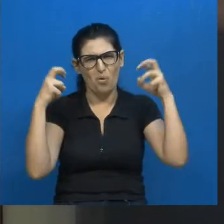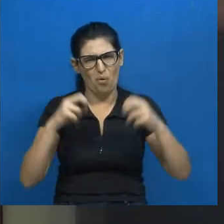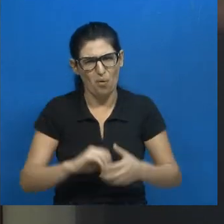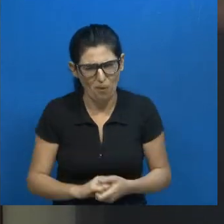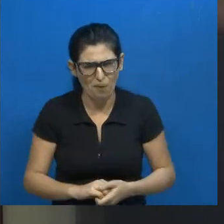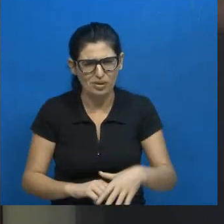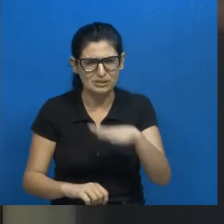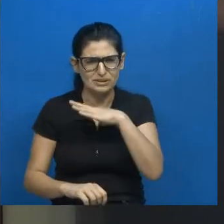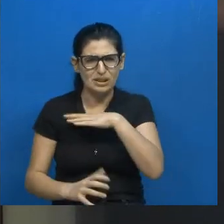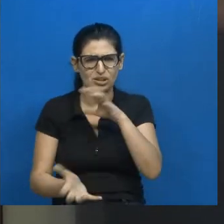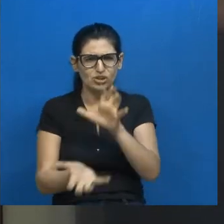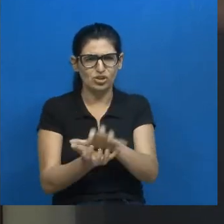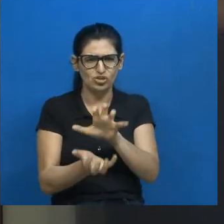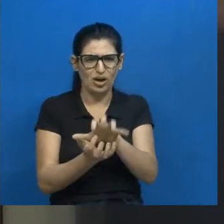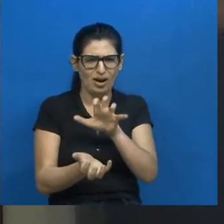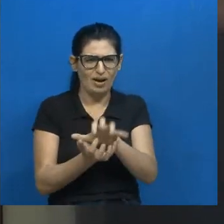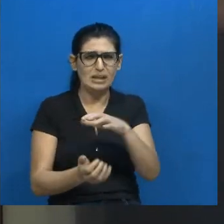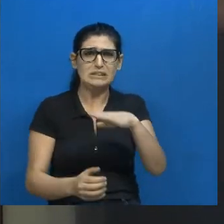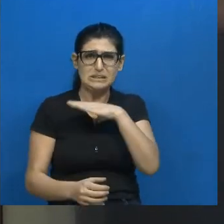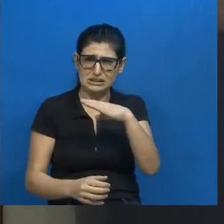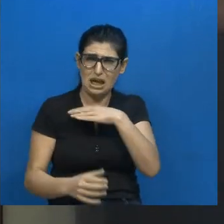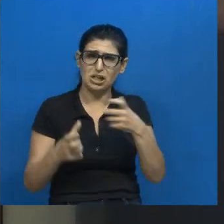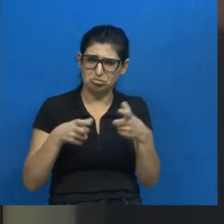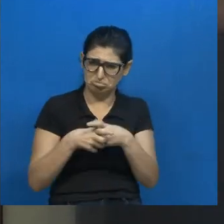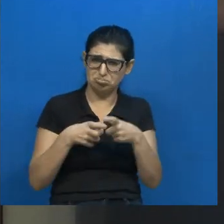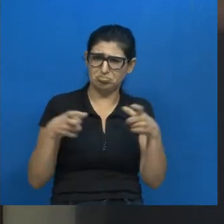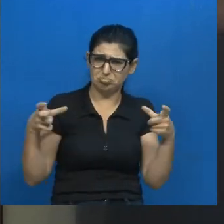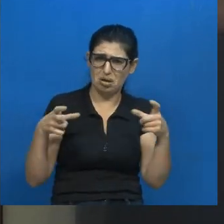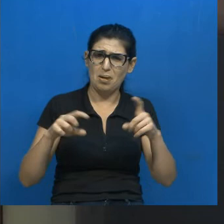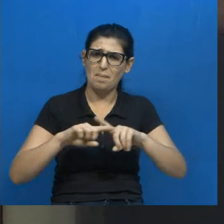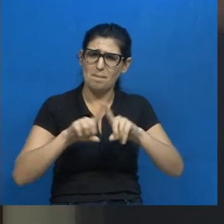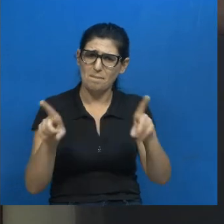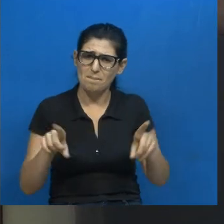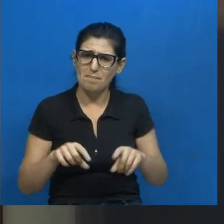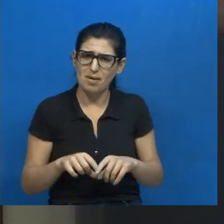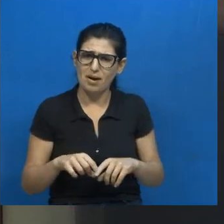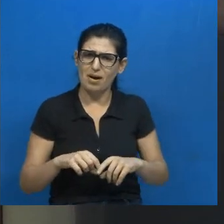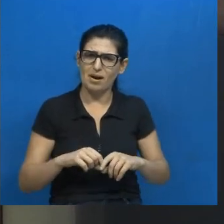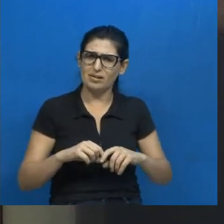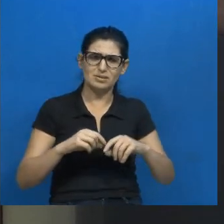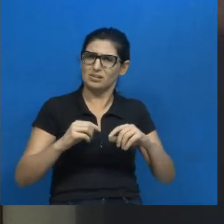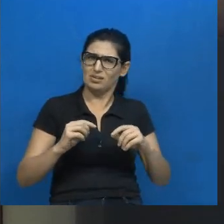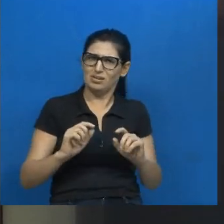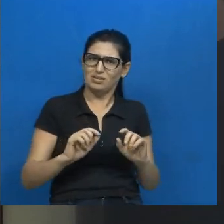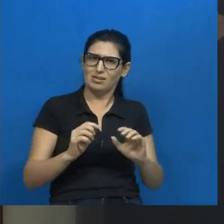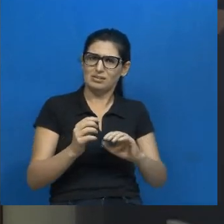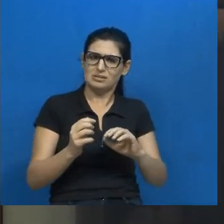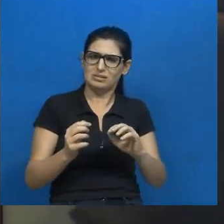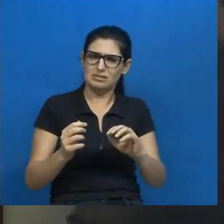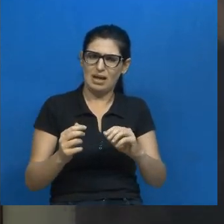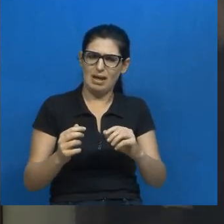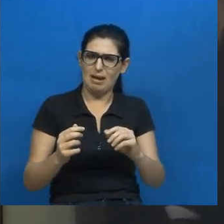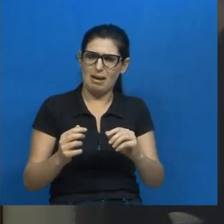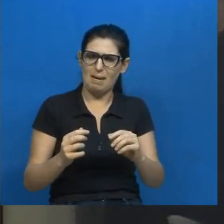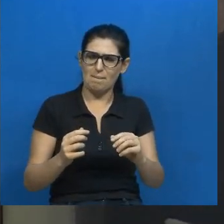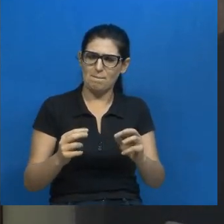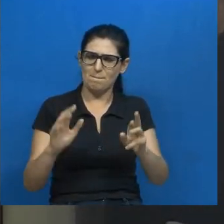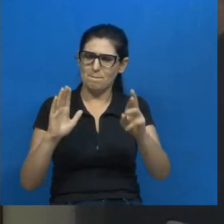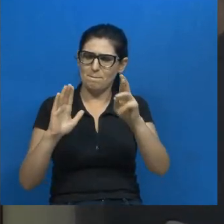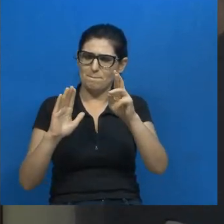de Jacareí, uma cidade que está crescendo, mas não está acompanhando o seu crescimento, do qual